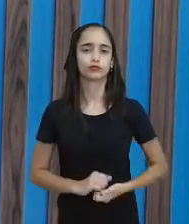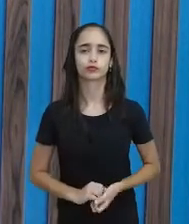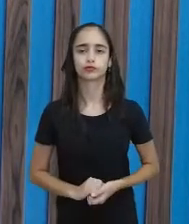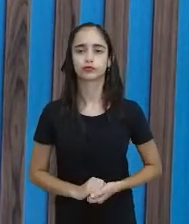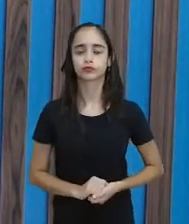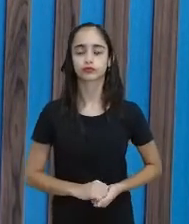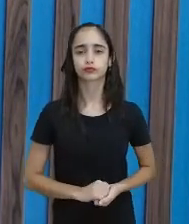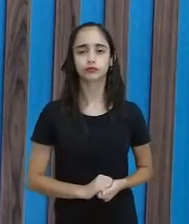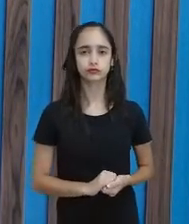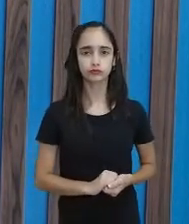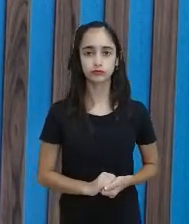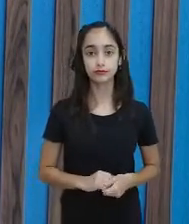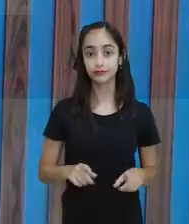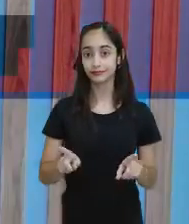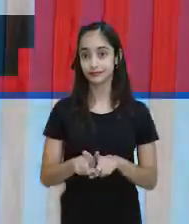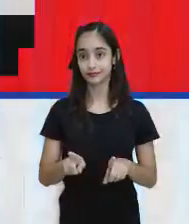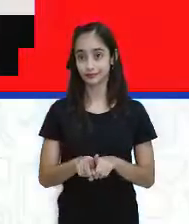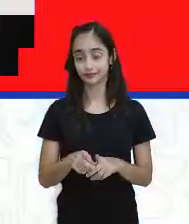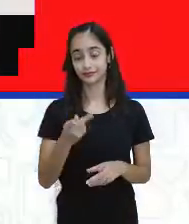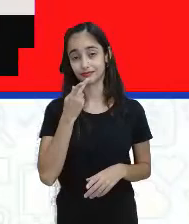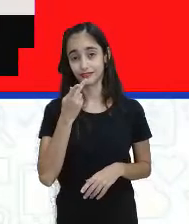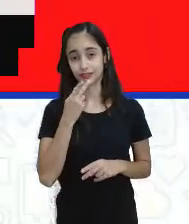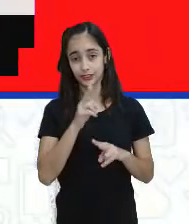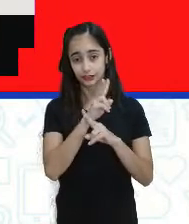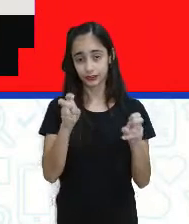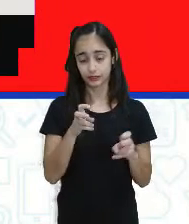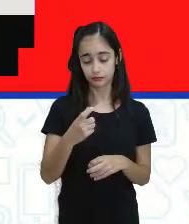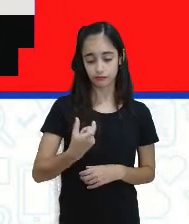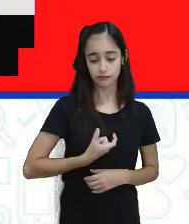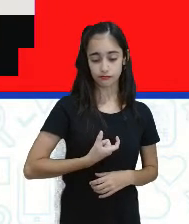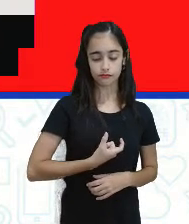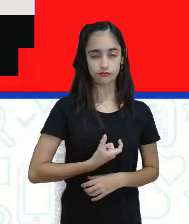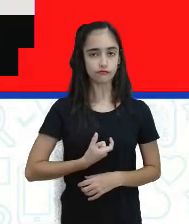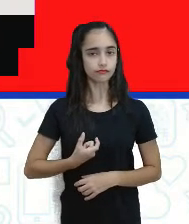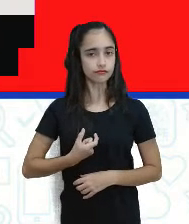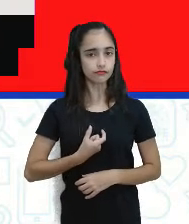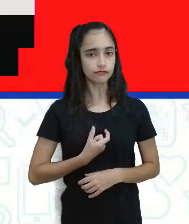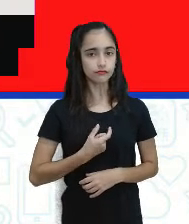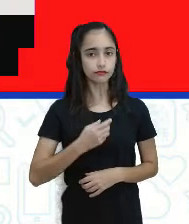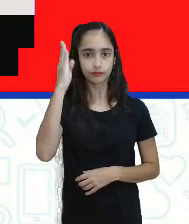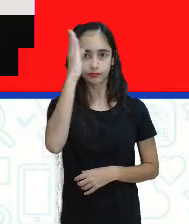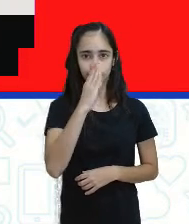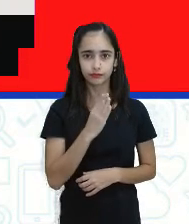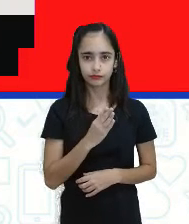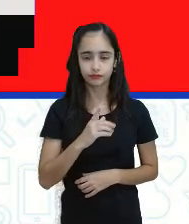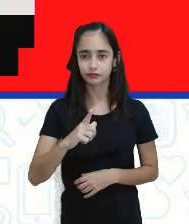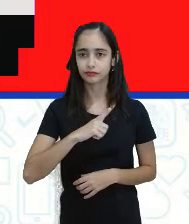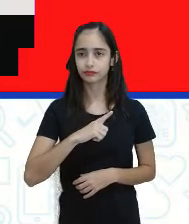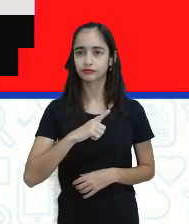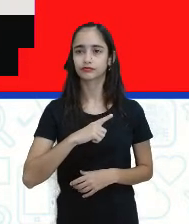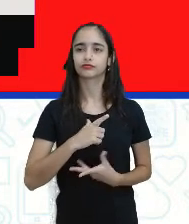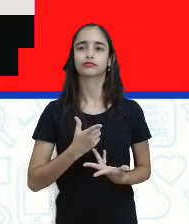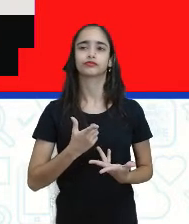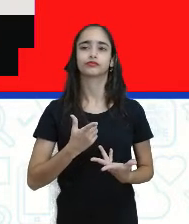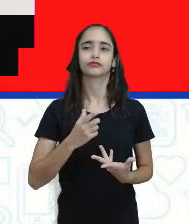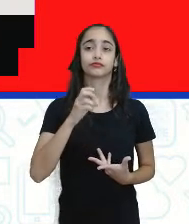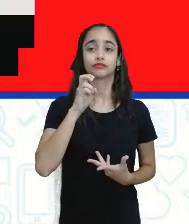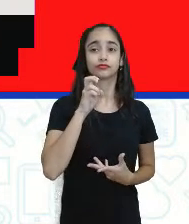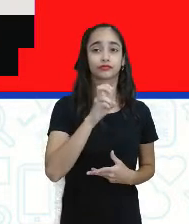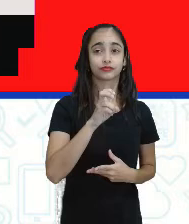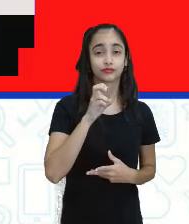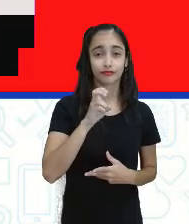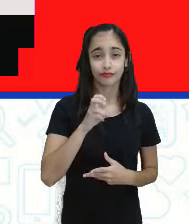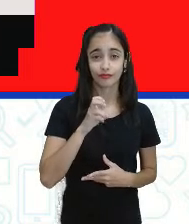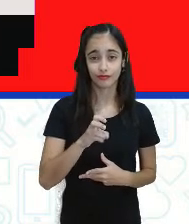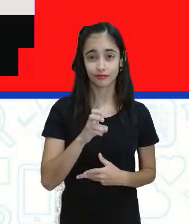gente falando de títulos, né? O voleibol brasileiro acumula aí 5 títulos olímpicos, né? Isso aí só